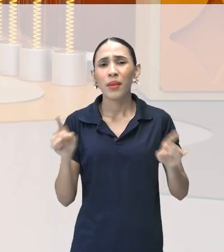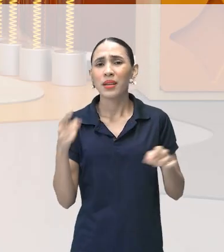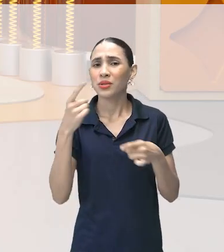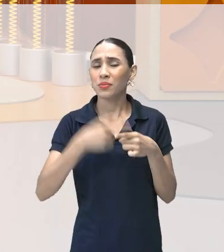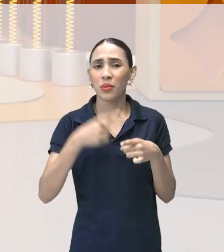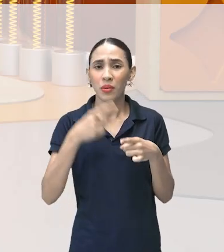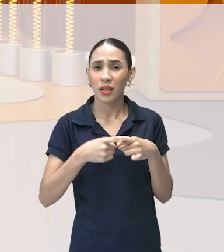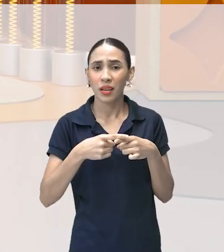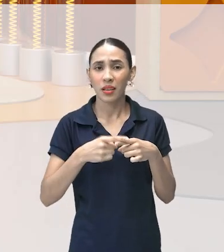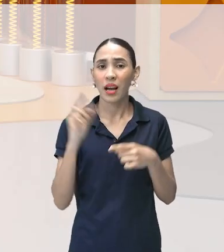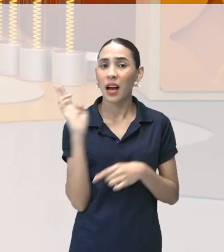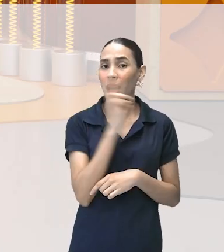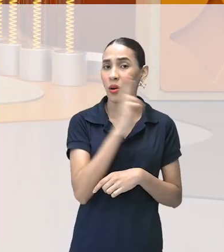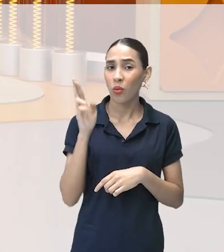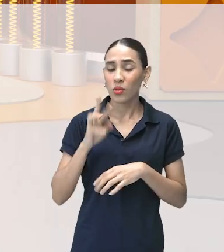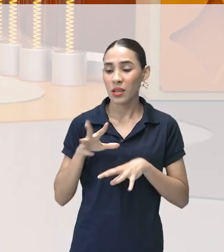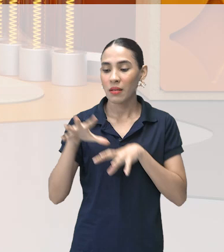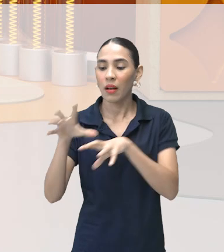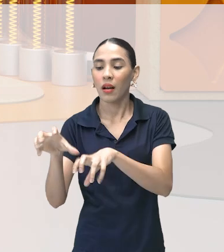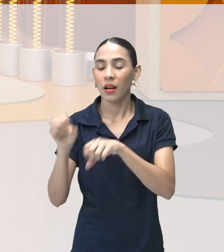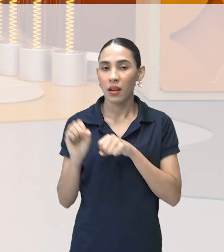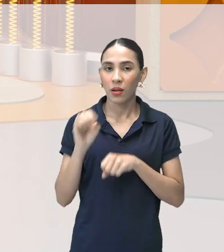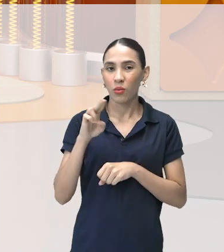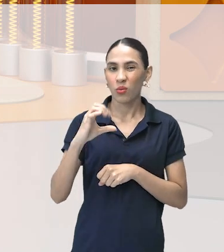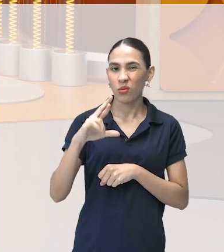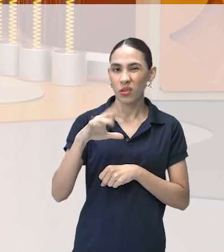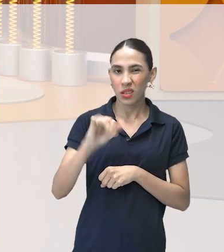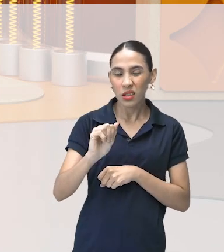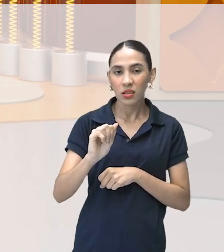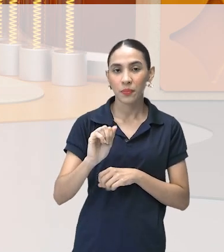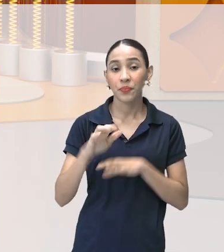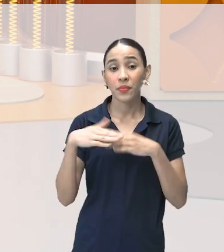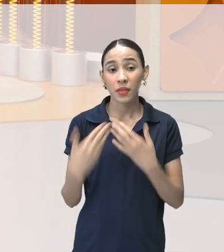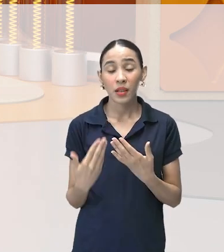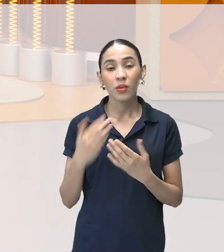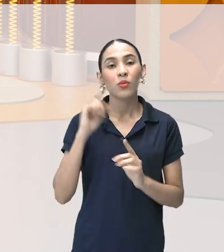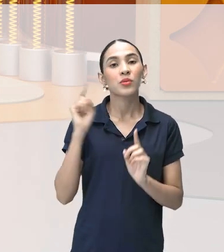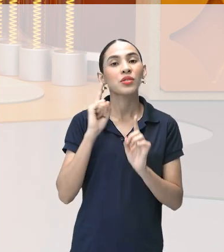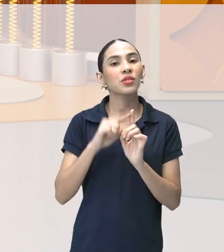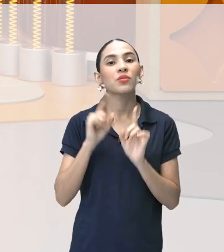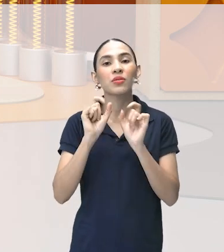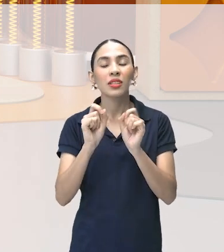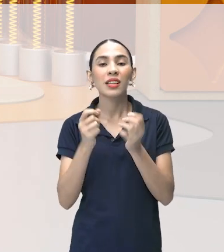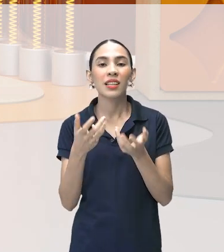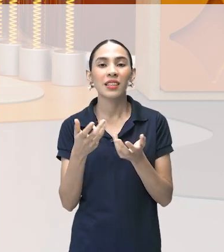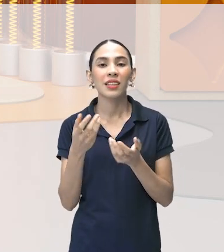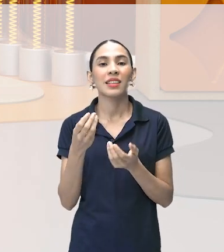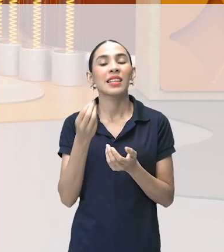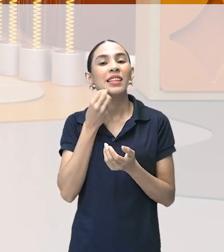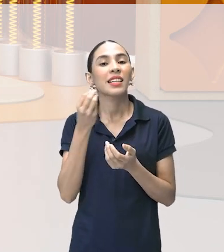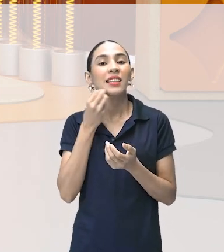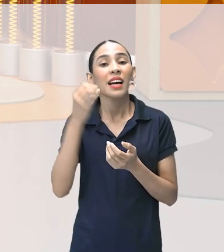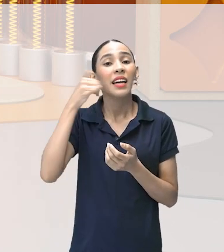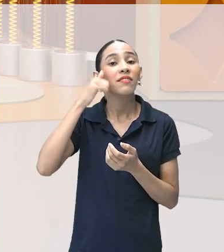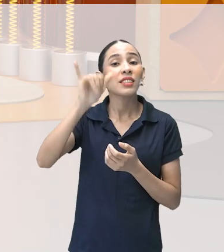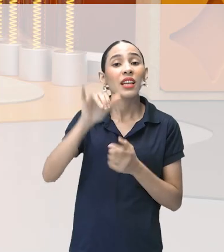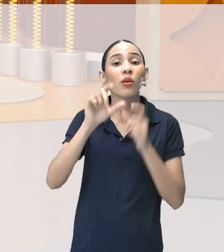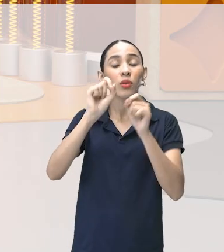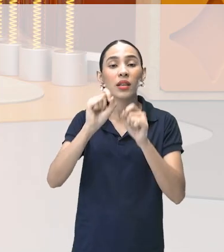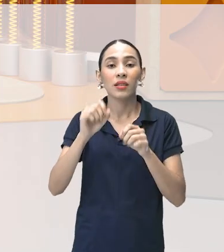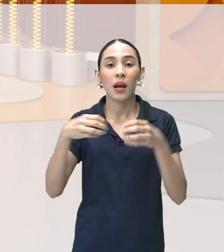que, né, a Rússia ela atacou a Ucrânia? Com o intuito, gente, de combater aí